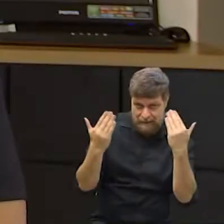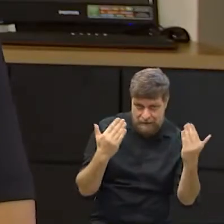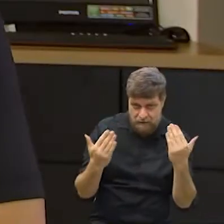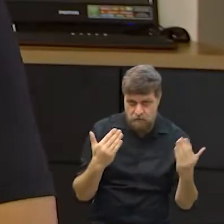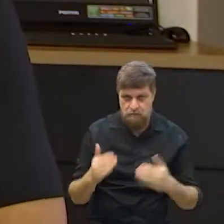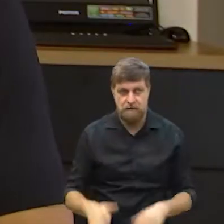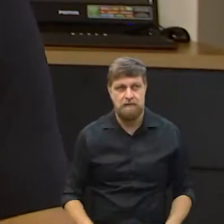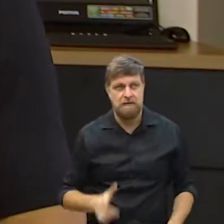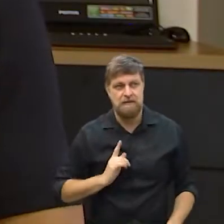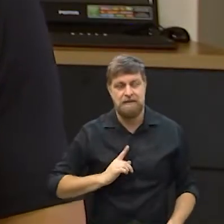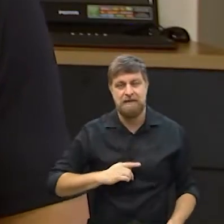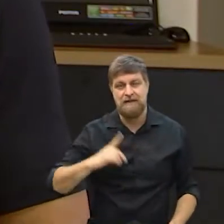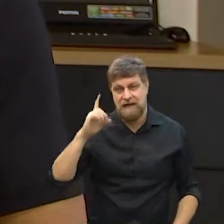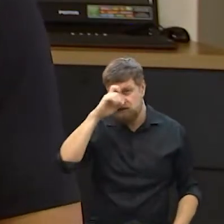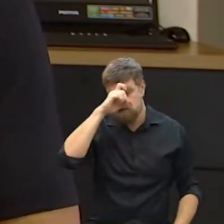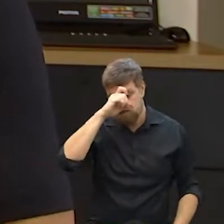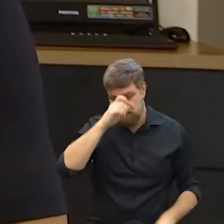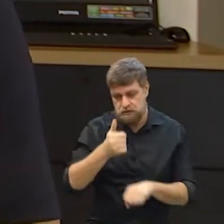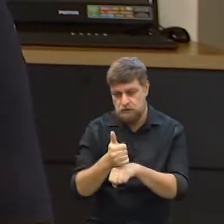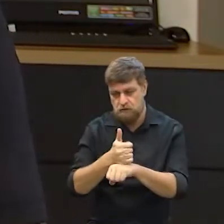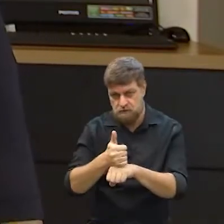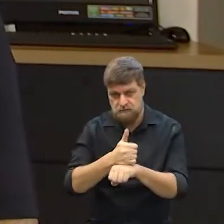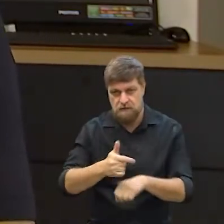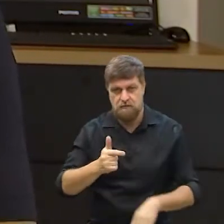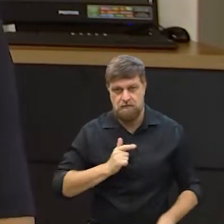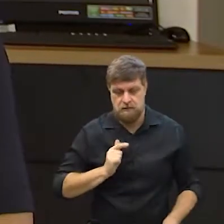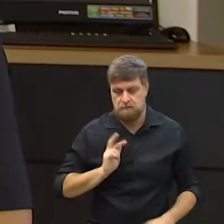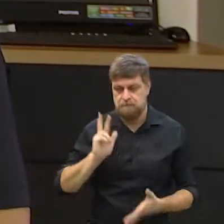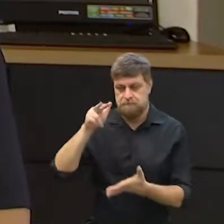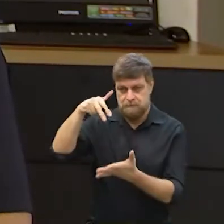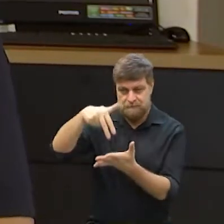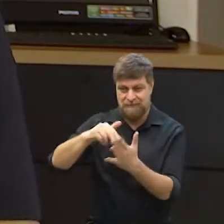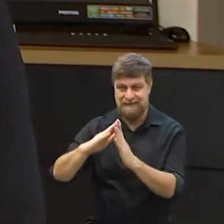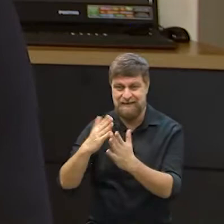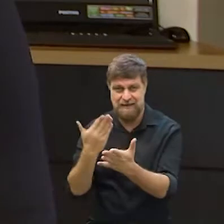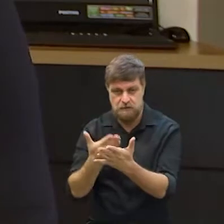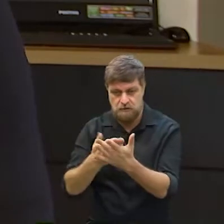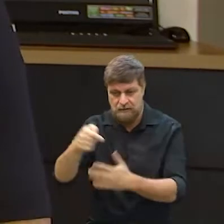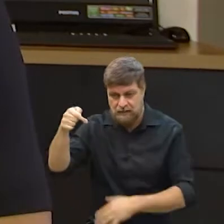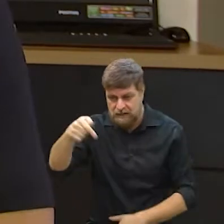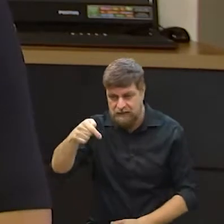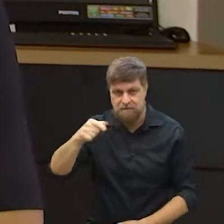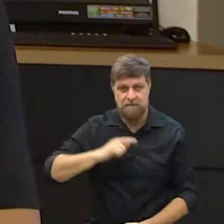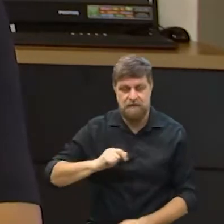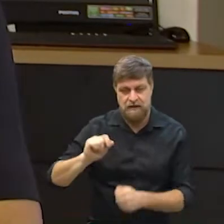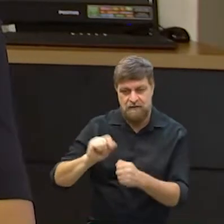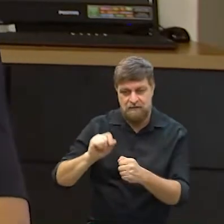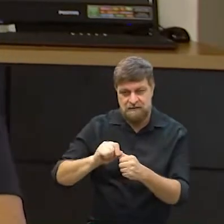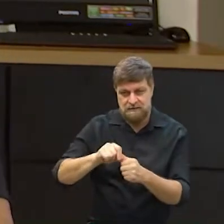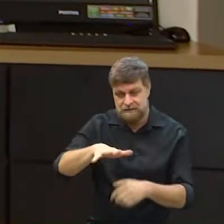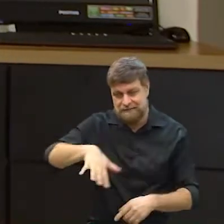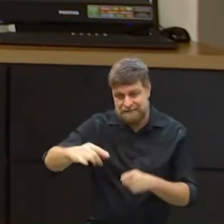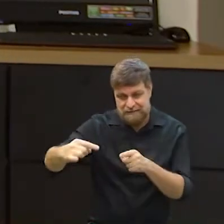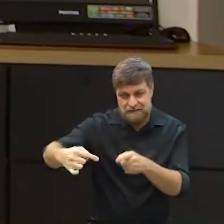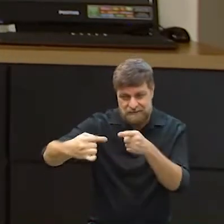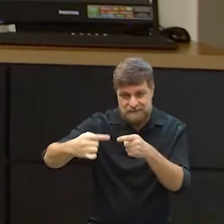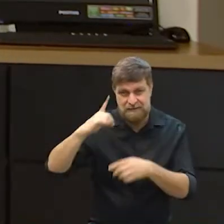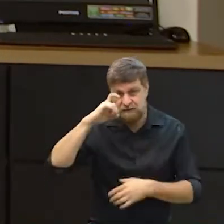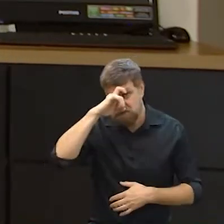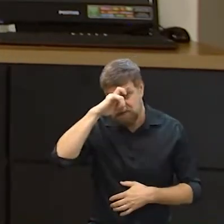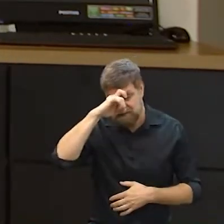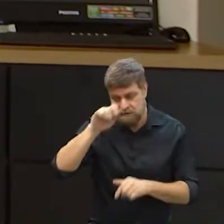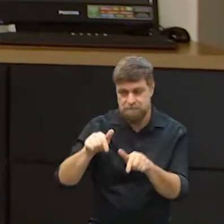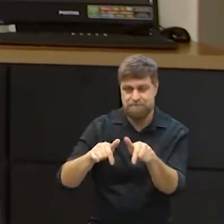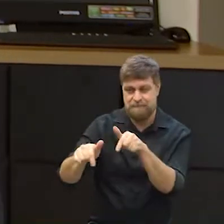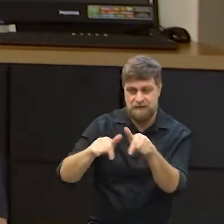na pergunta anterior, André, das dificuldades do profissional de educação física. Então, o profissional que vai para a área da escola, ele vai apresentar talvez uma grande dificuldade